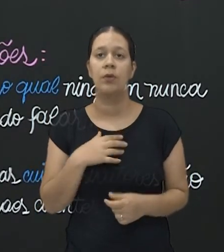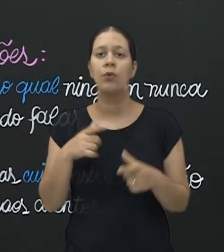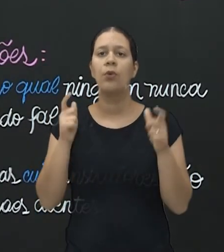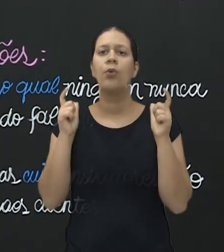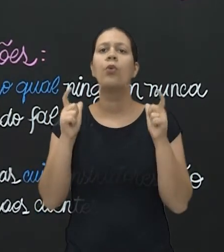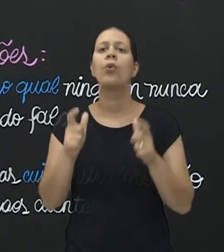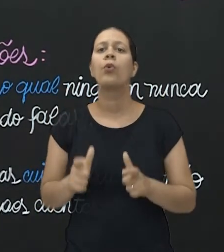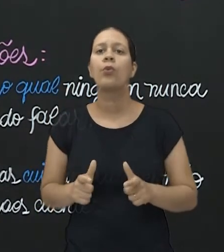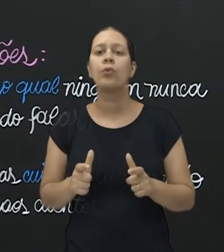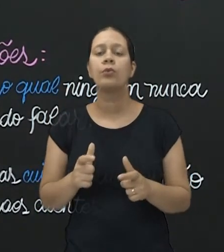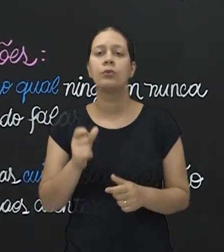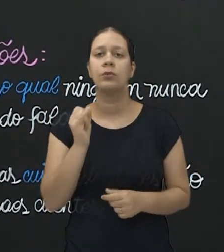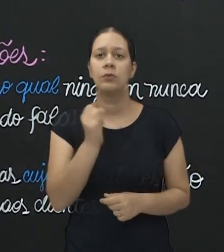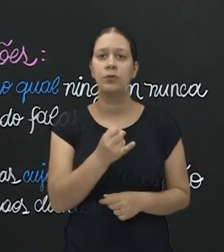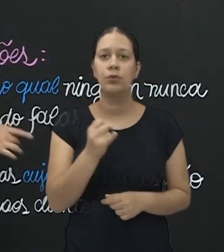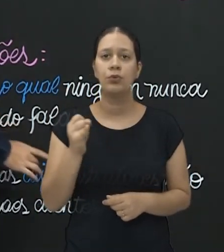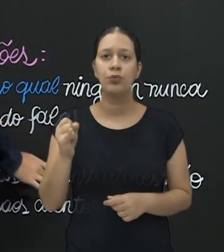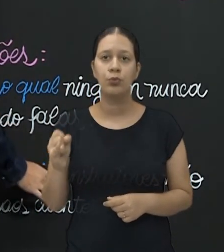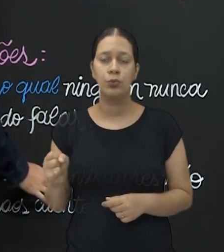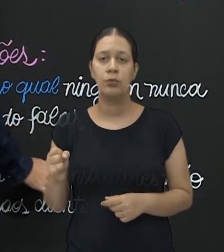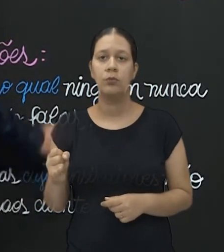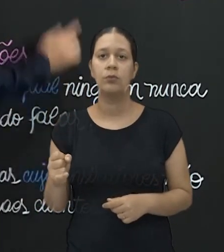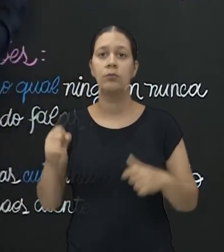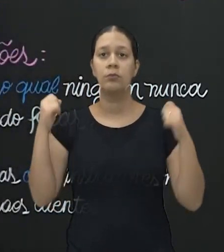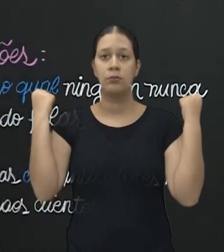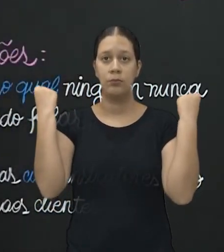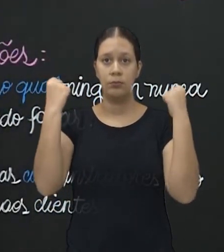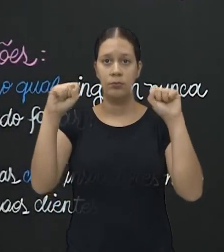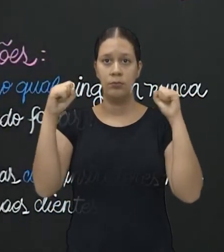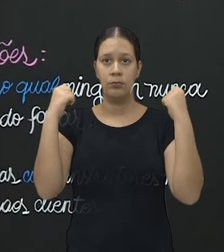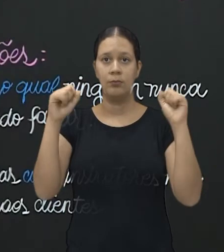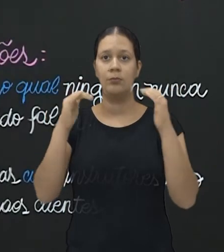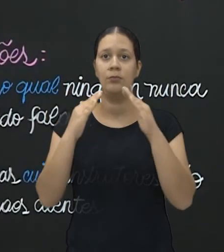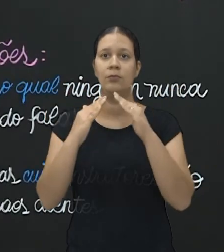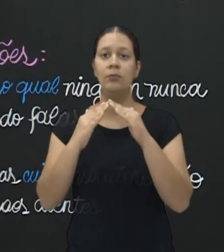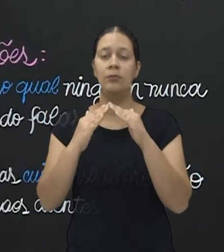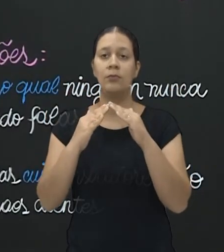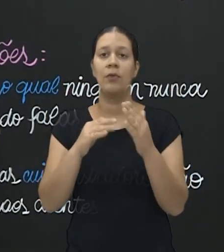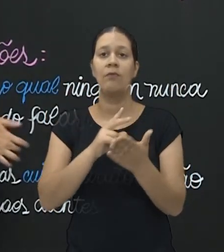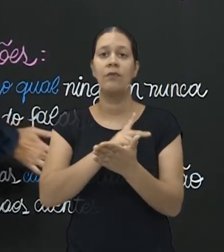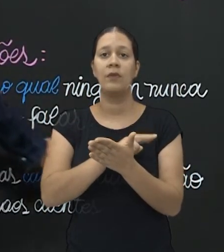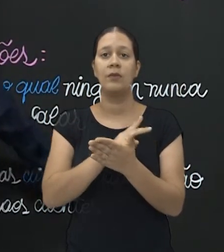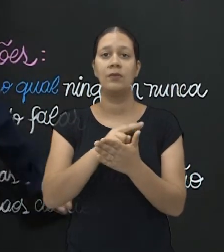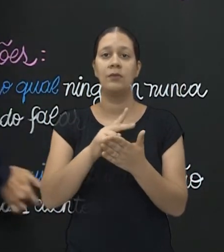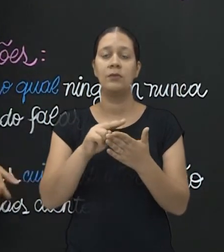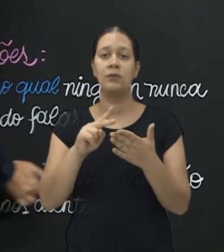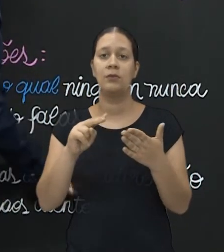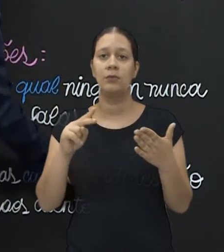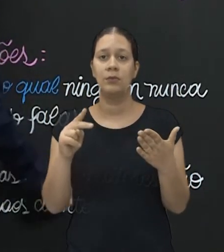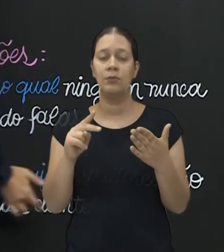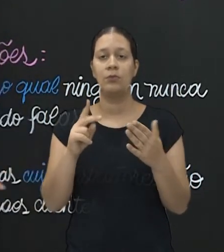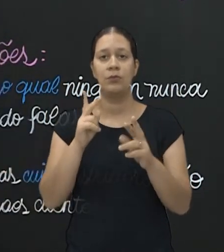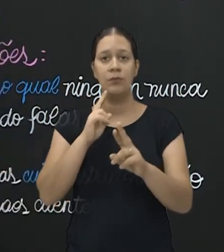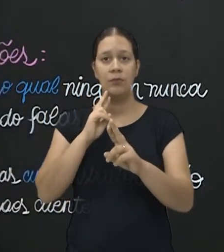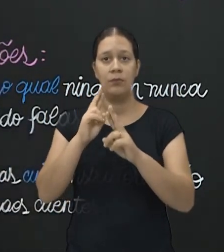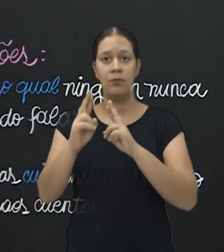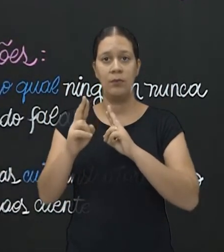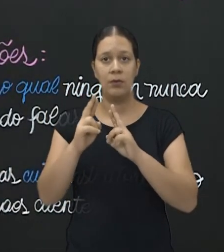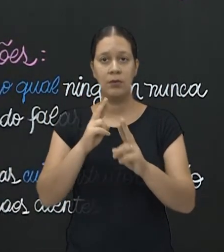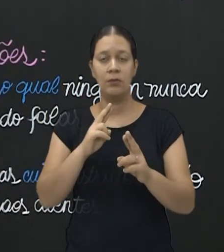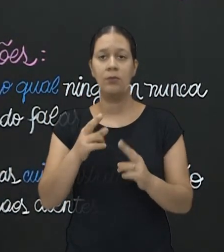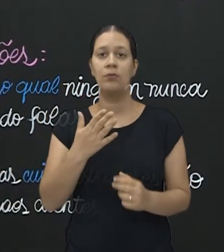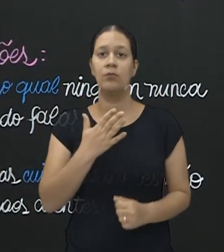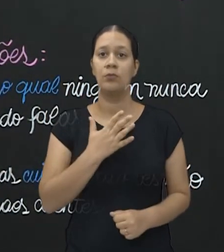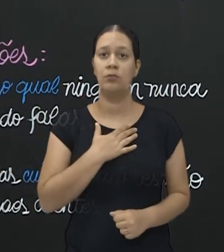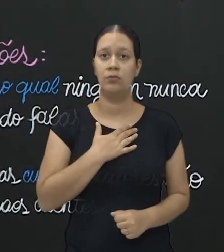esses instrutores? Da academia. Então, o cujos e as suas variações apresentam uma relação de posse e de